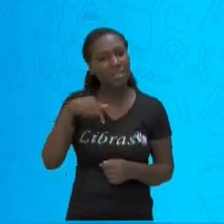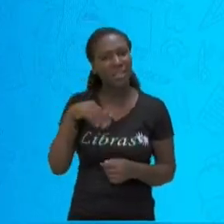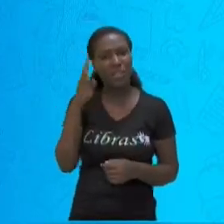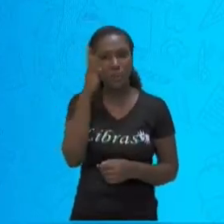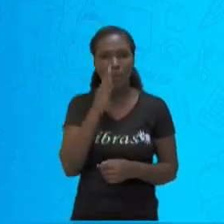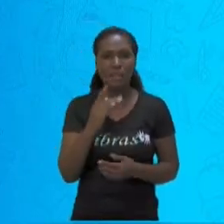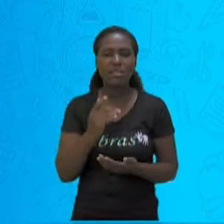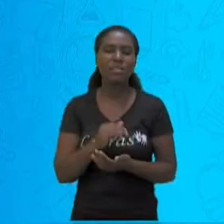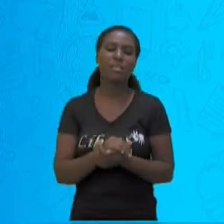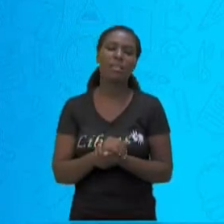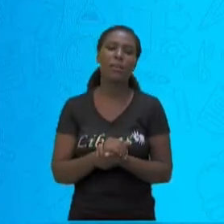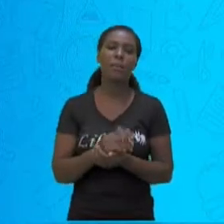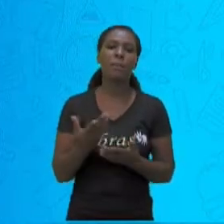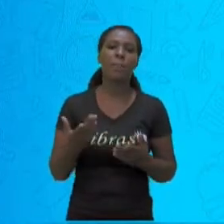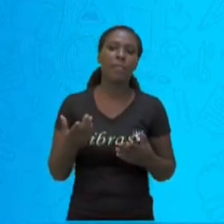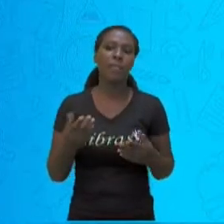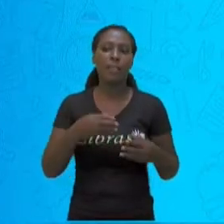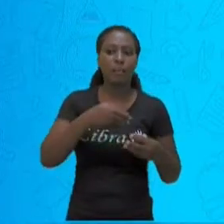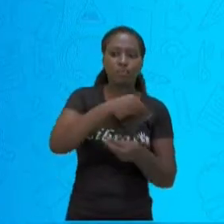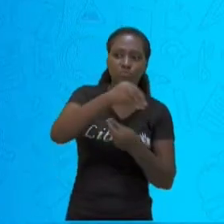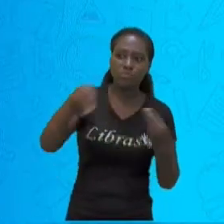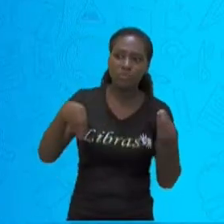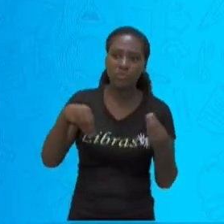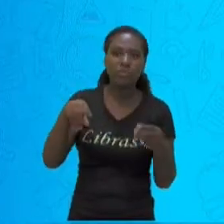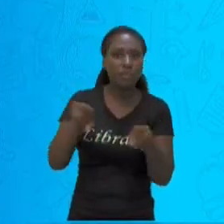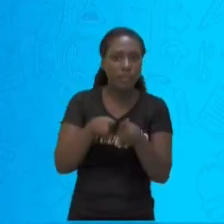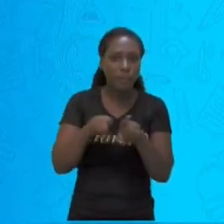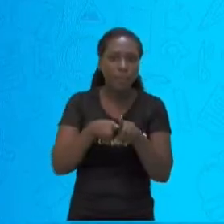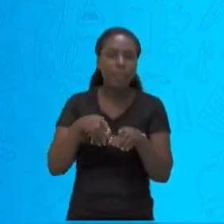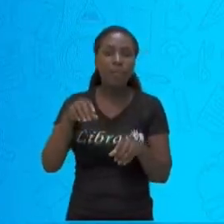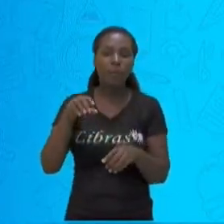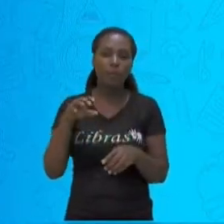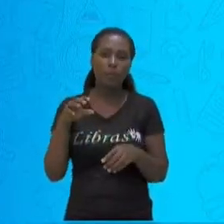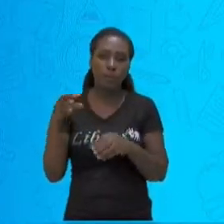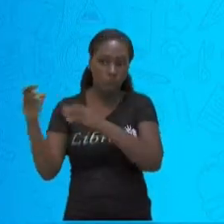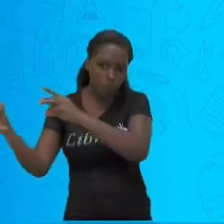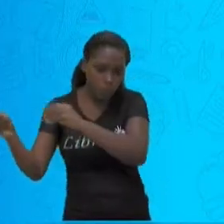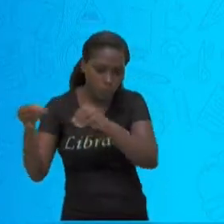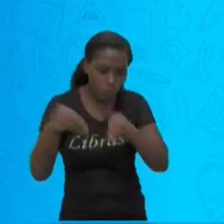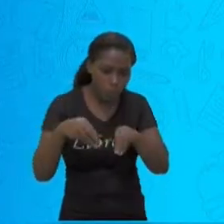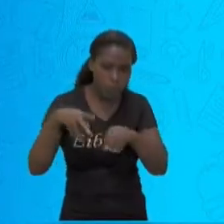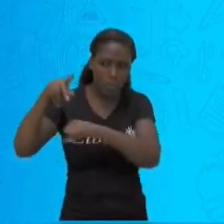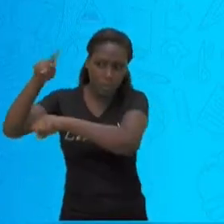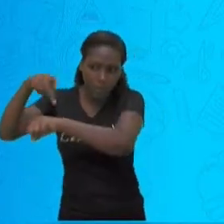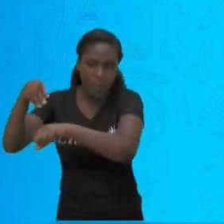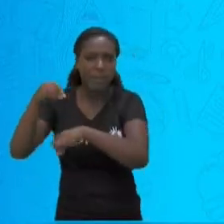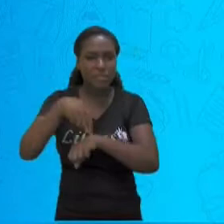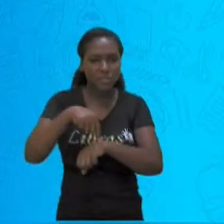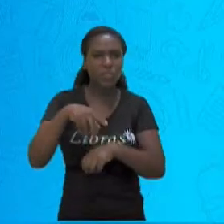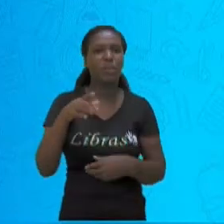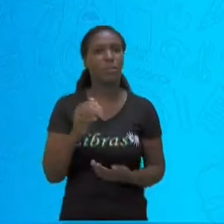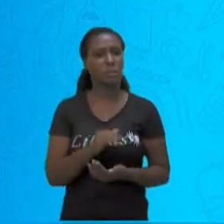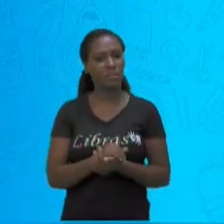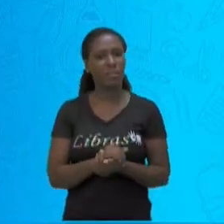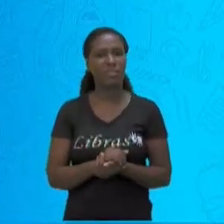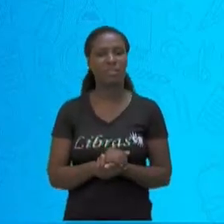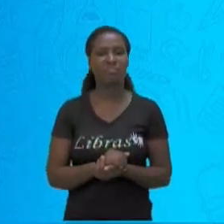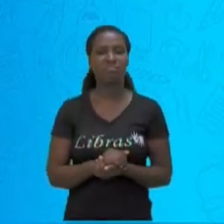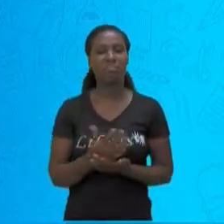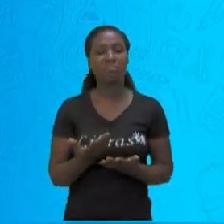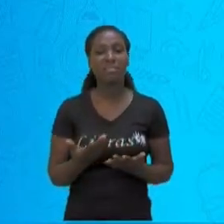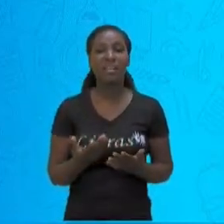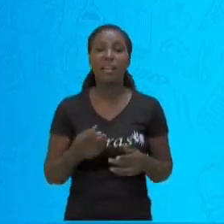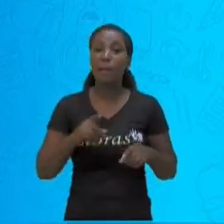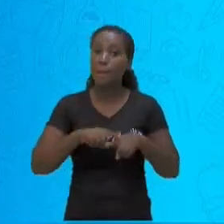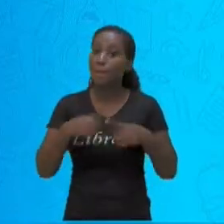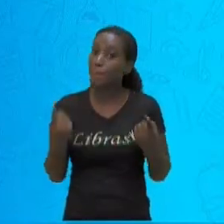Nós devemos sempre ter cuidado, porque essa interação, ela é saudável. O